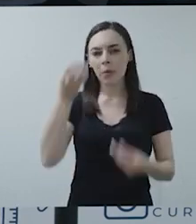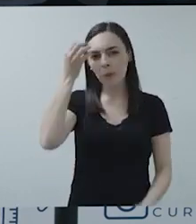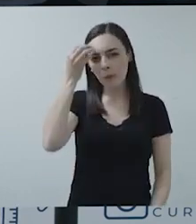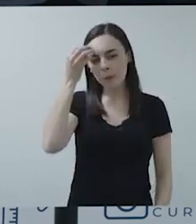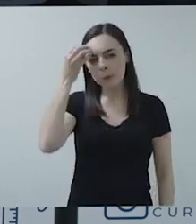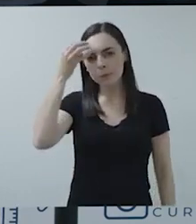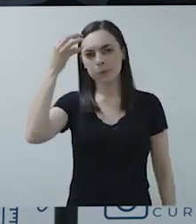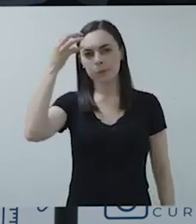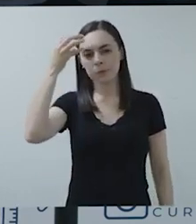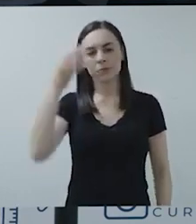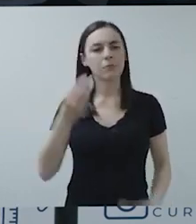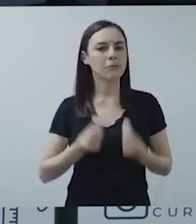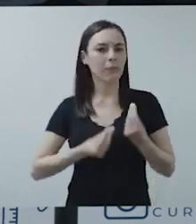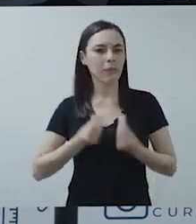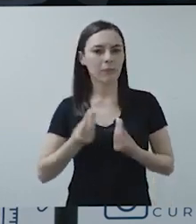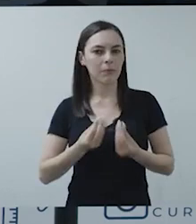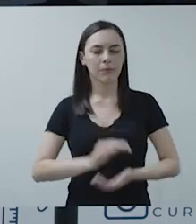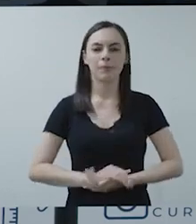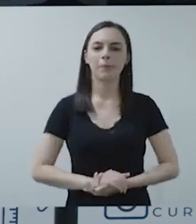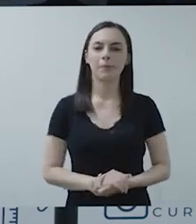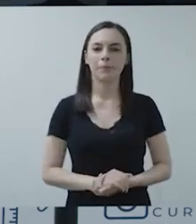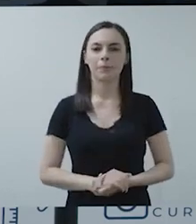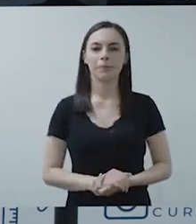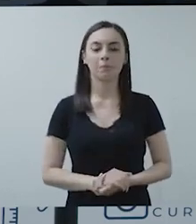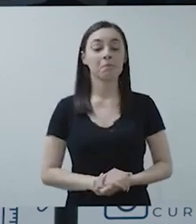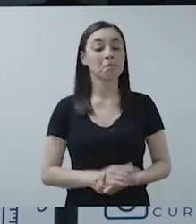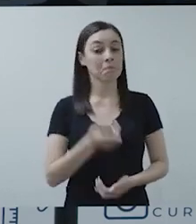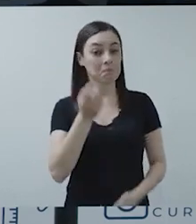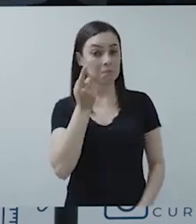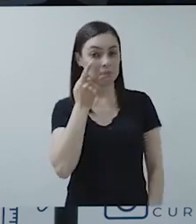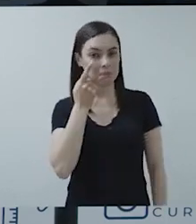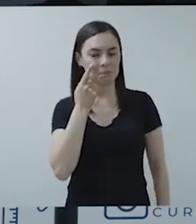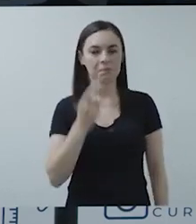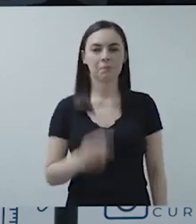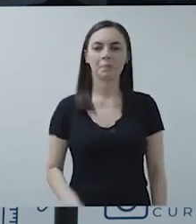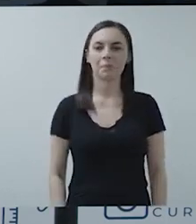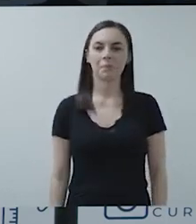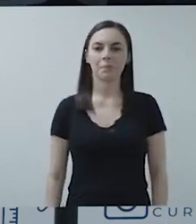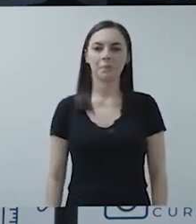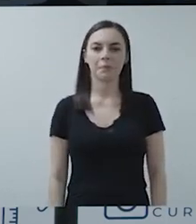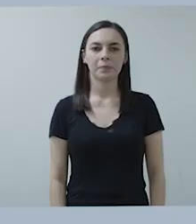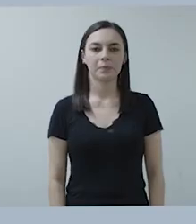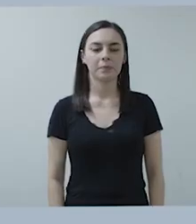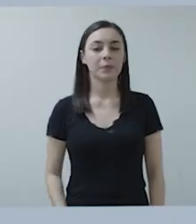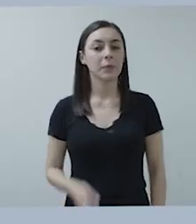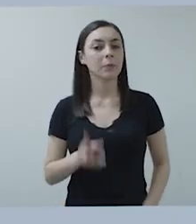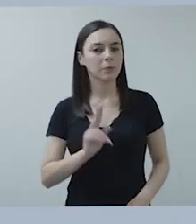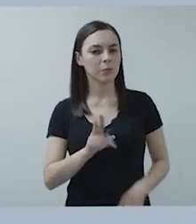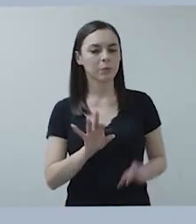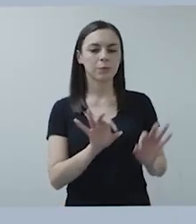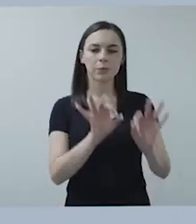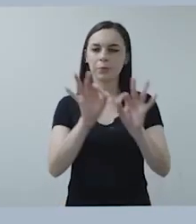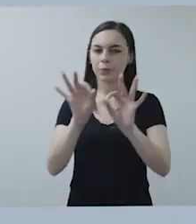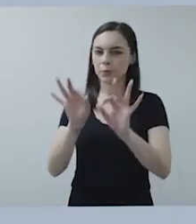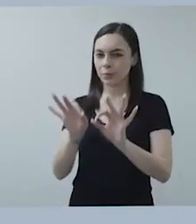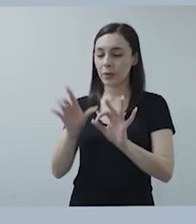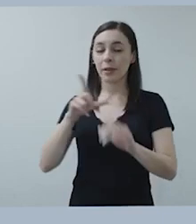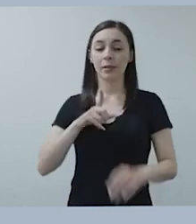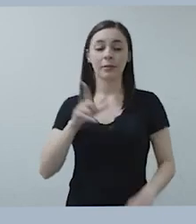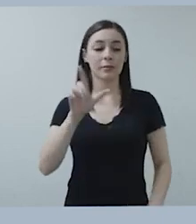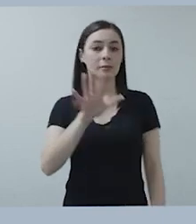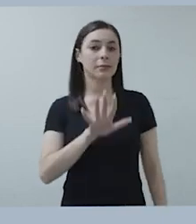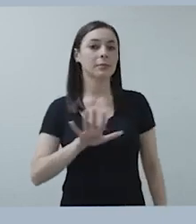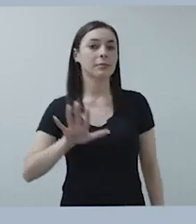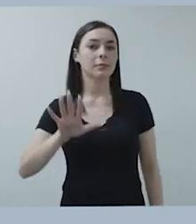se forma na cabeça, né? Olhem lá, continuem acompanhando. Então aqui tem a